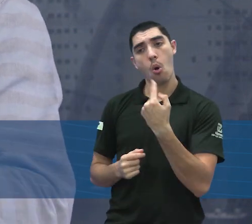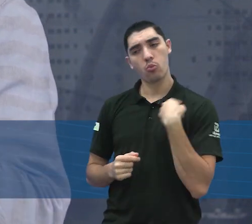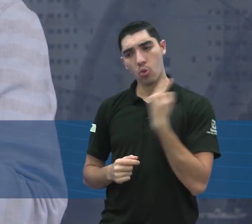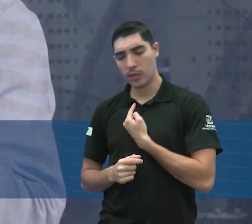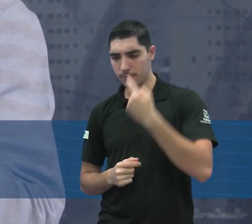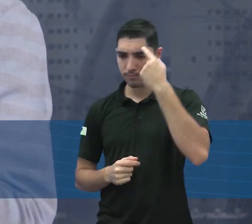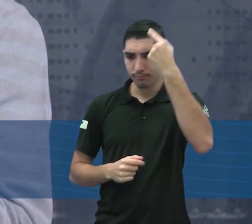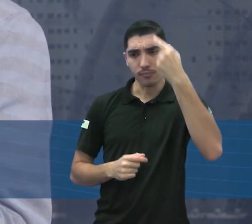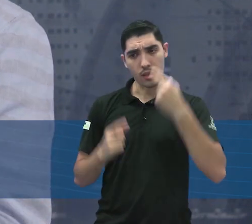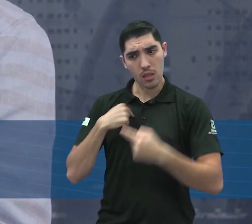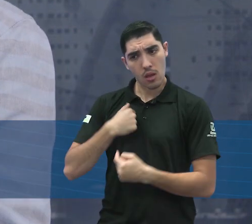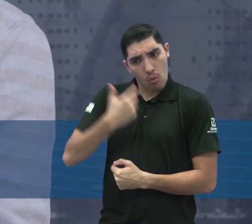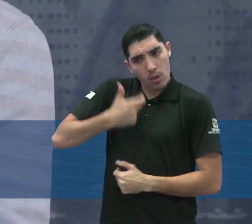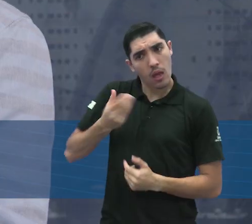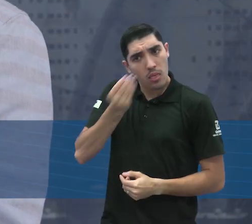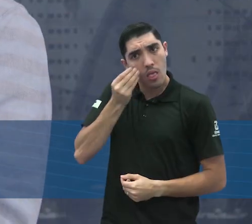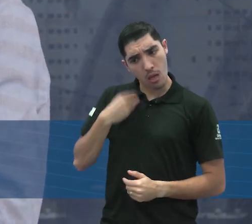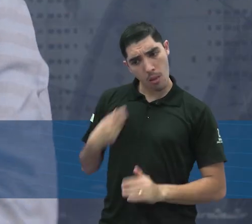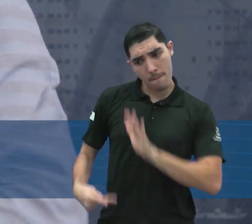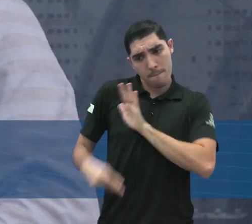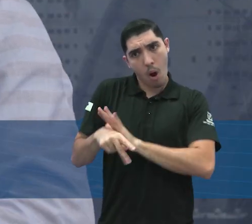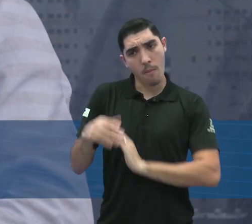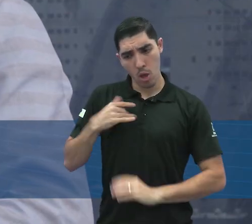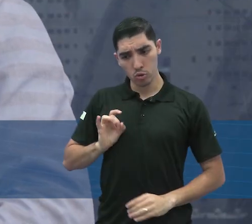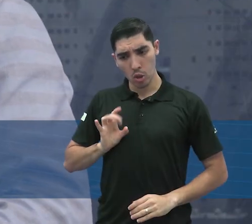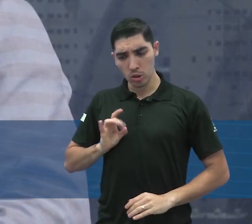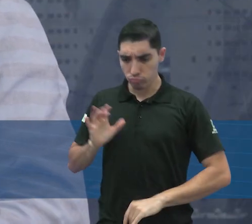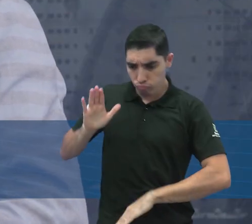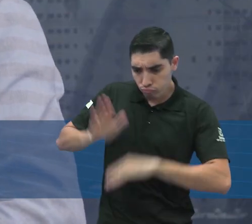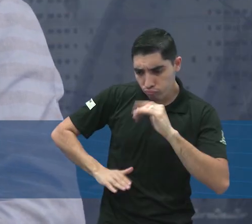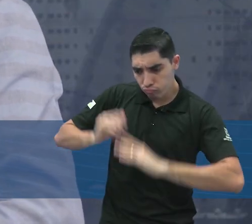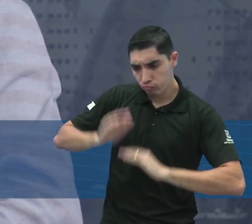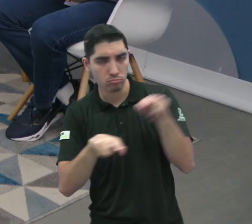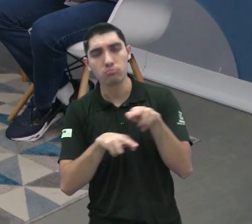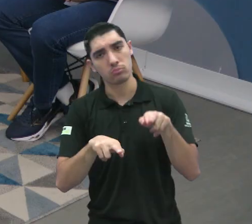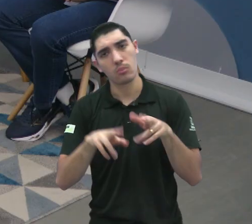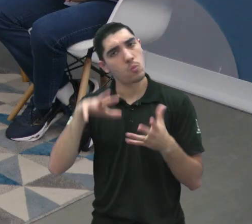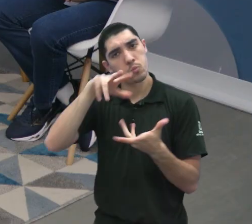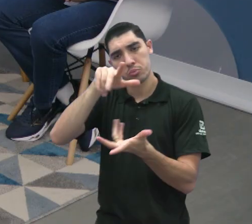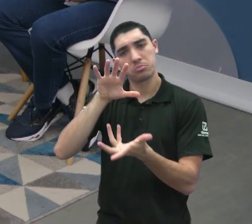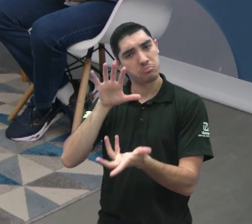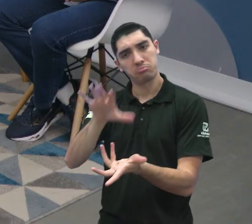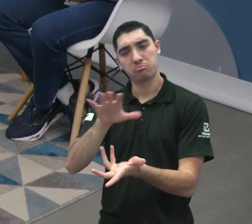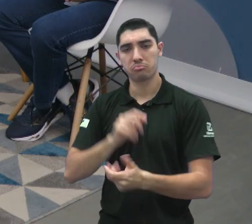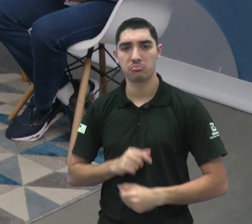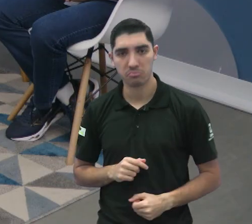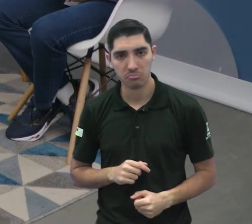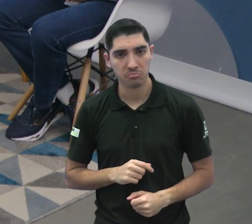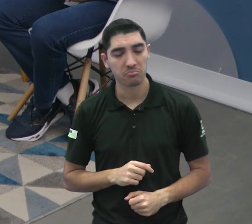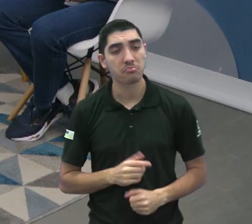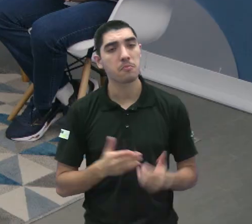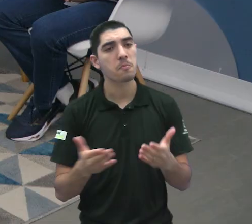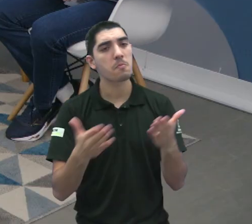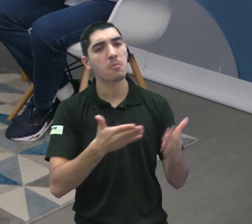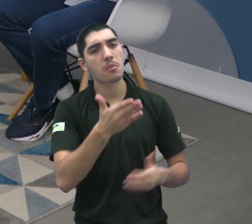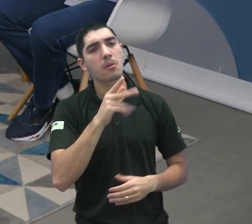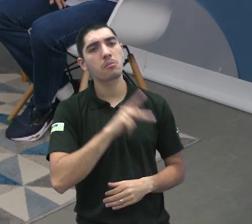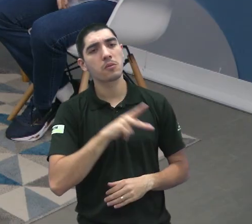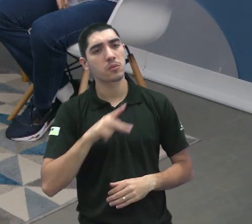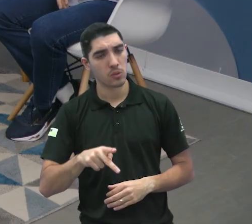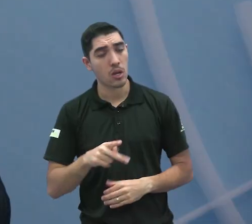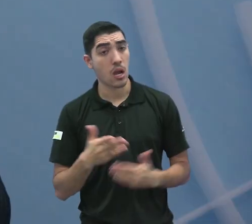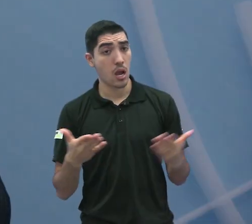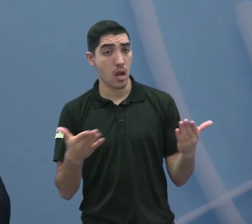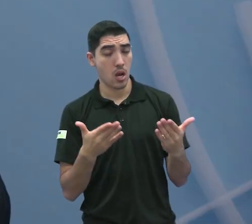jogo, que nós também tentamos produzir nossa nova tecnologia, as nossas próprias questões. E, professor, a gente tem